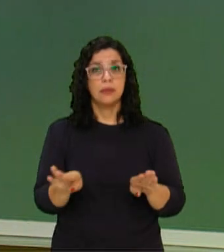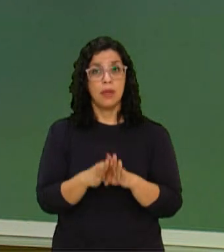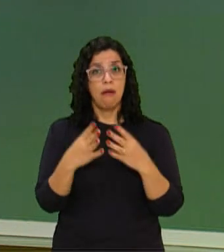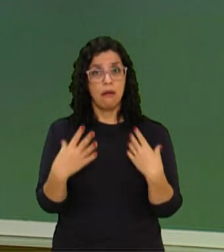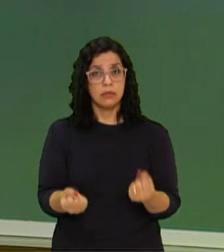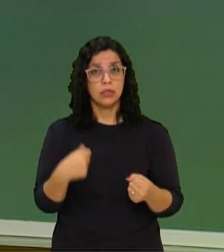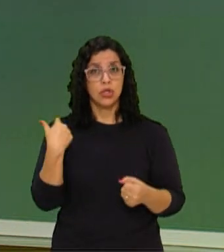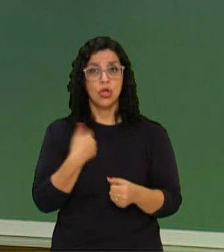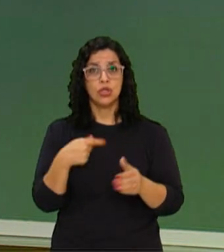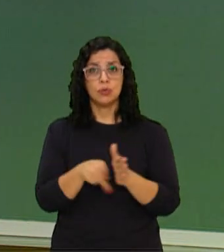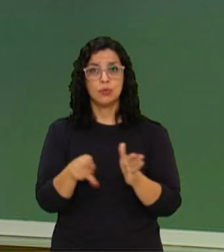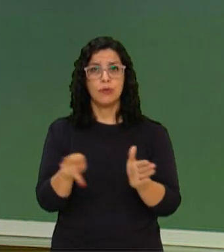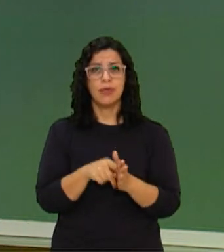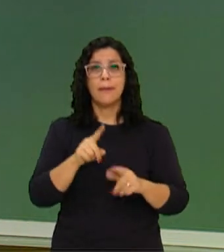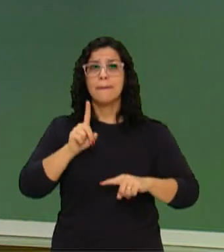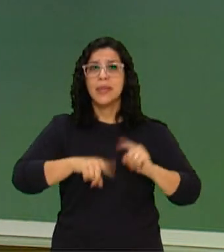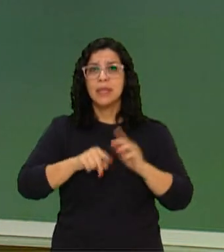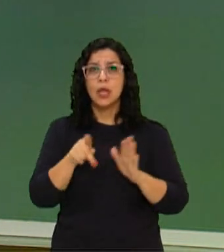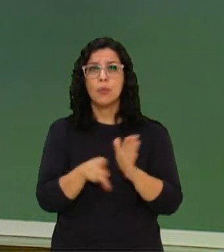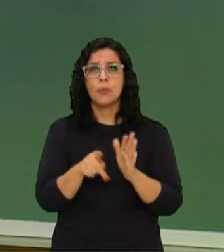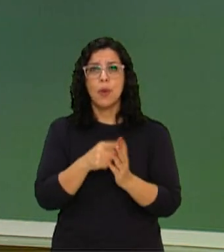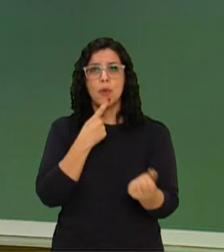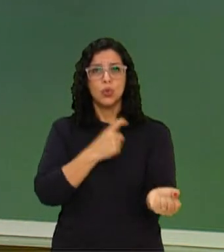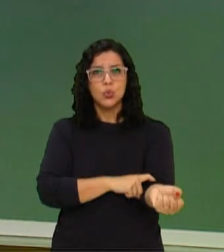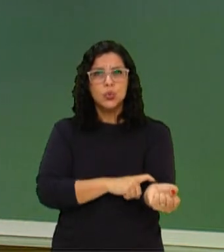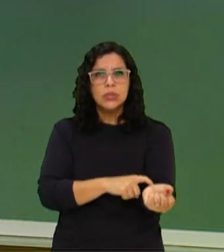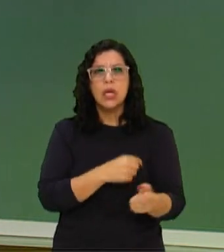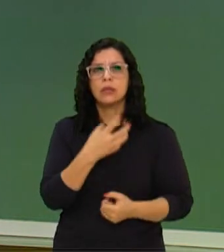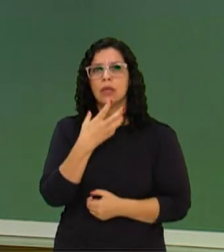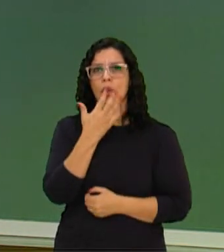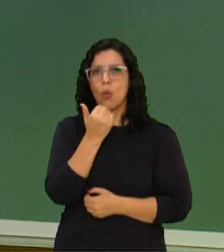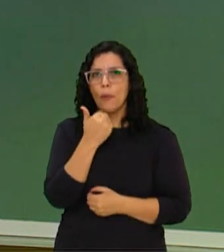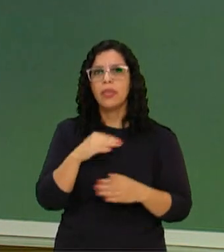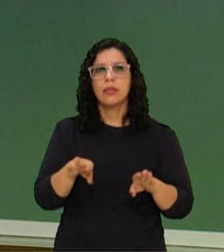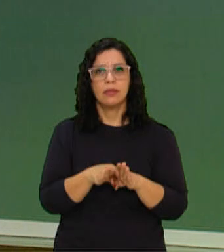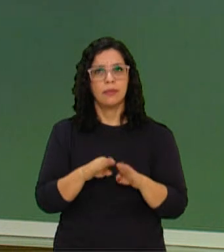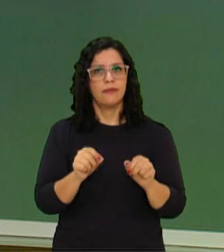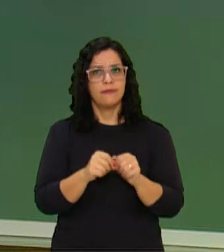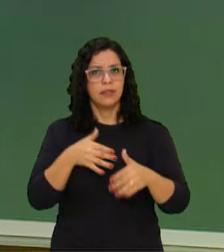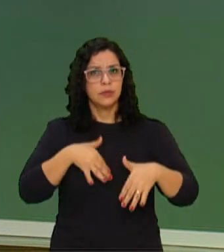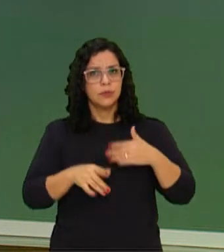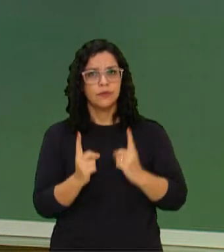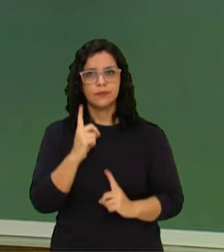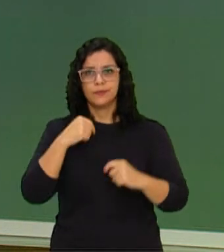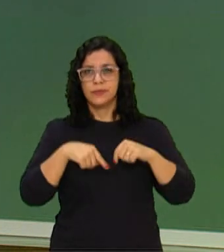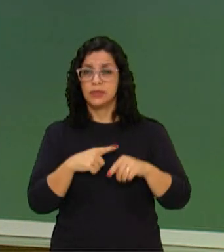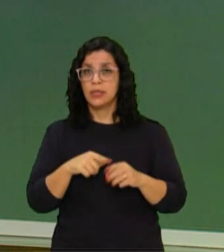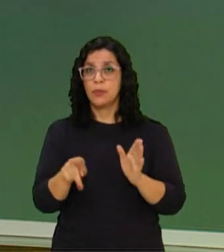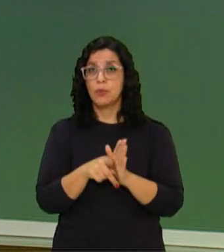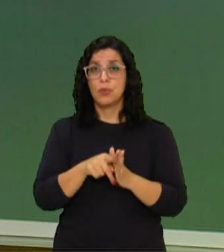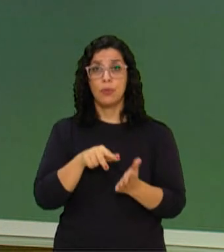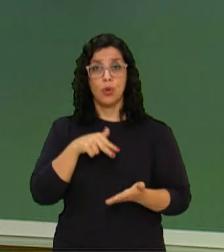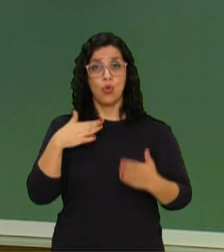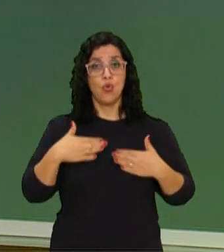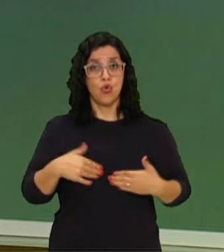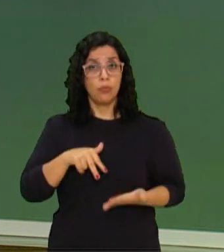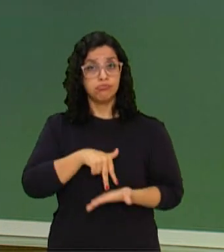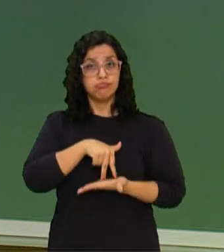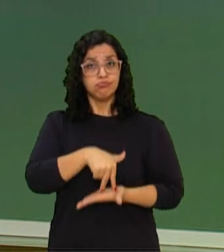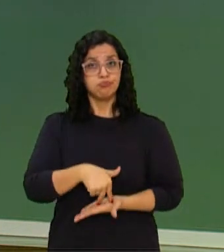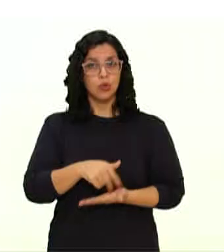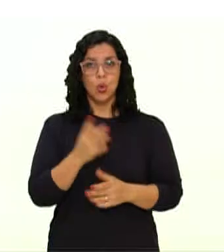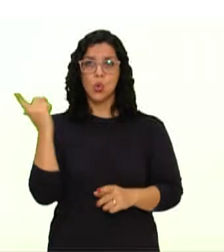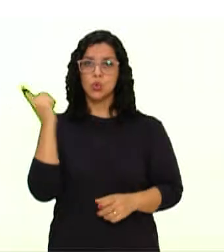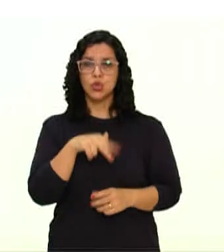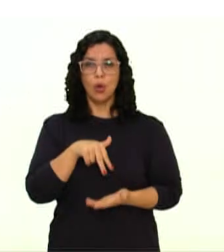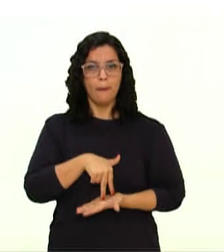a movimentação de várias substâncias como o sangue e os alimentos, né? Garantir a estabilização do corpo e a manutenção da